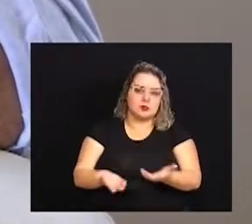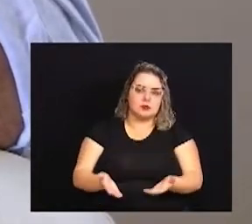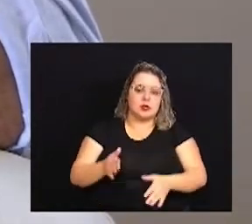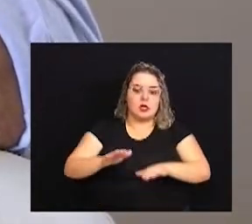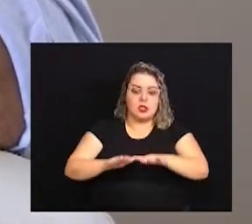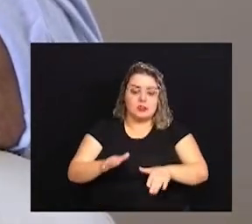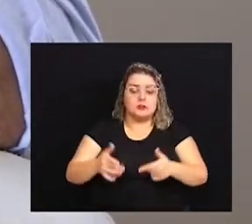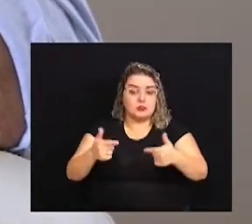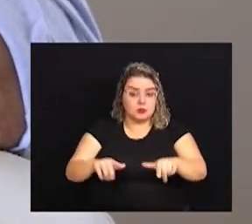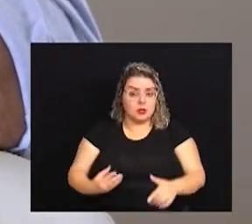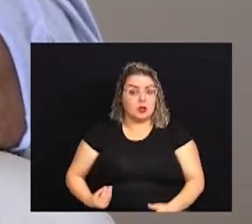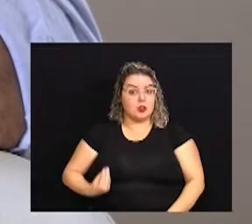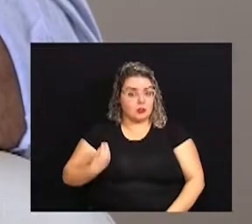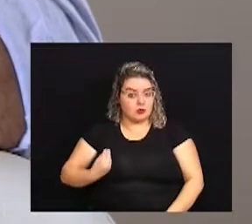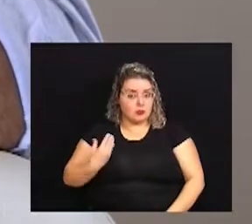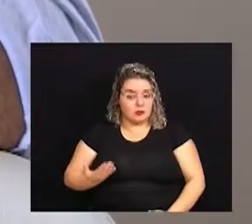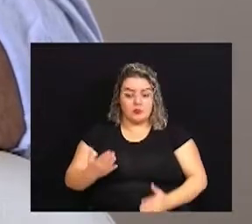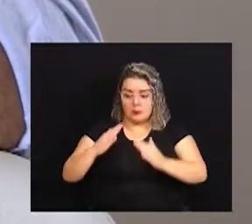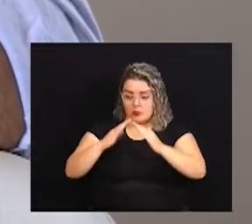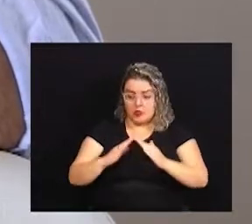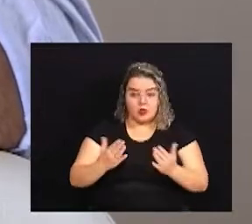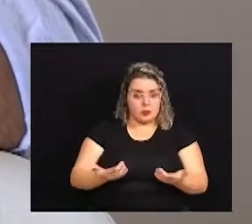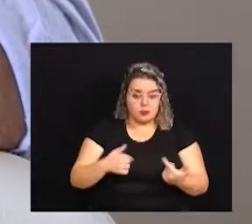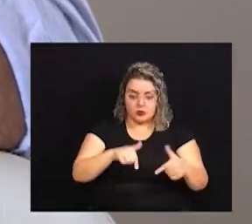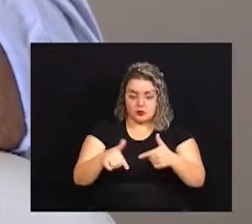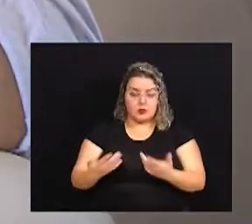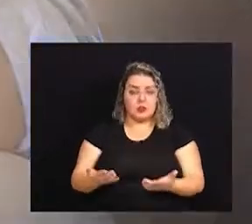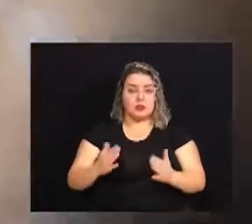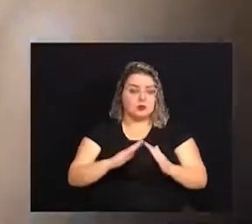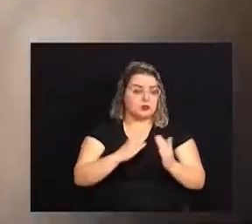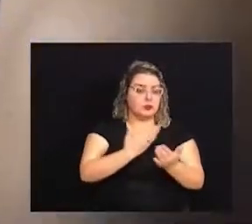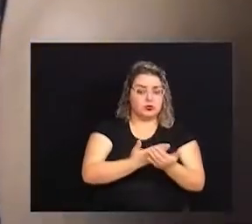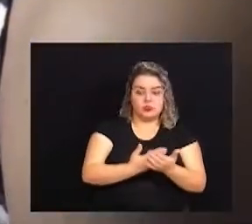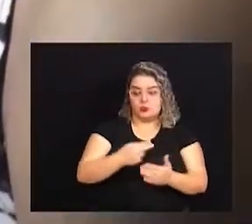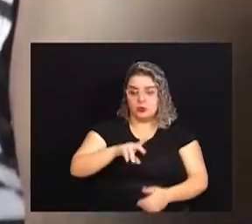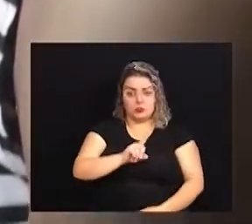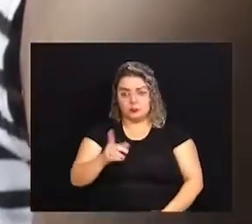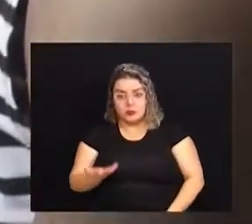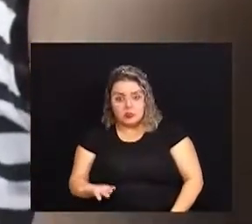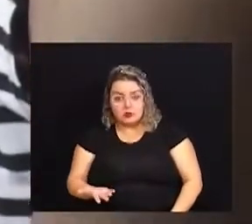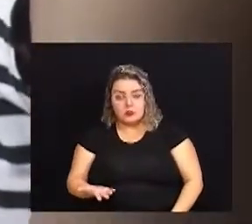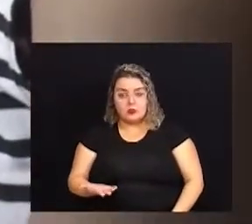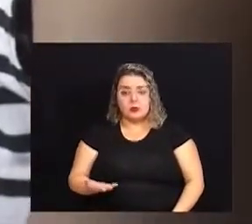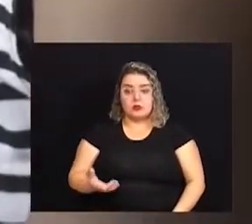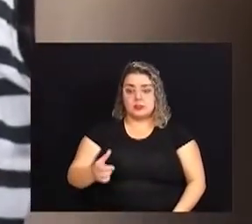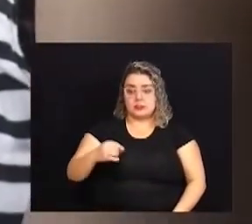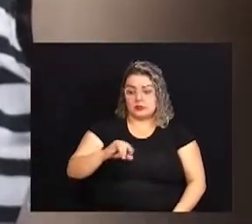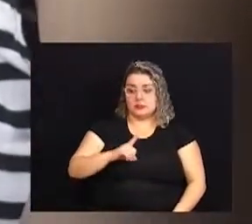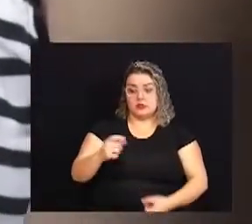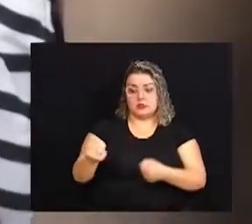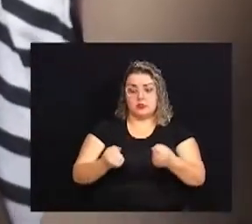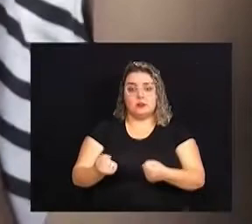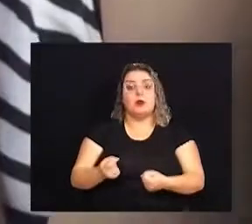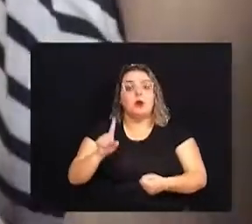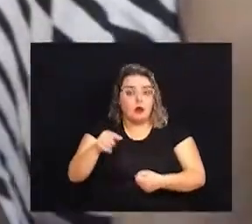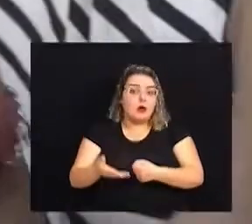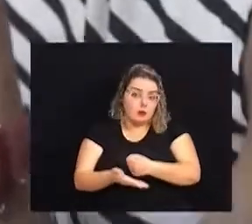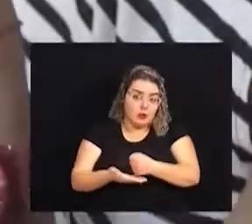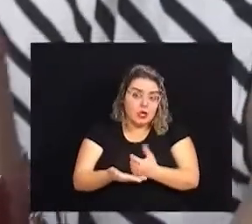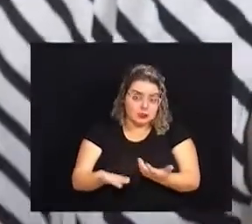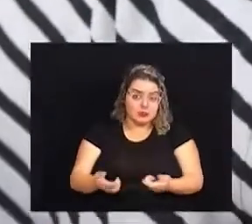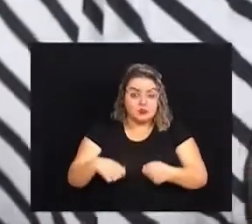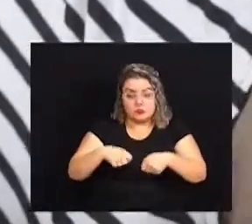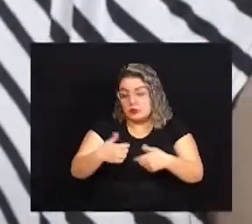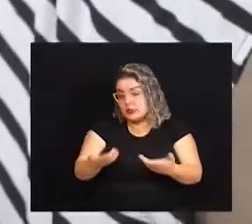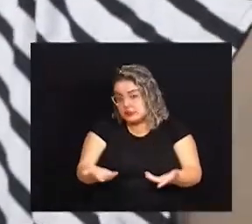básico, né? Muitas vezes, dependendo do lugar que você mora, do trabalho que você tem, se você estuda ou não estuda, você também ter um automóvel também faz